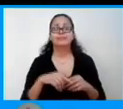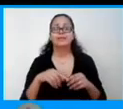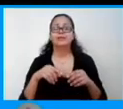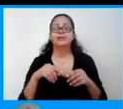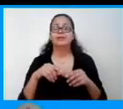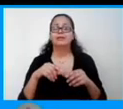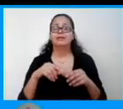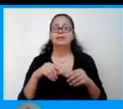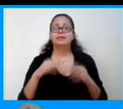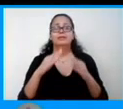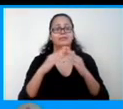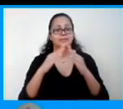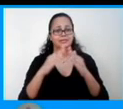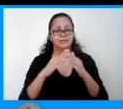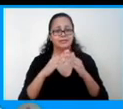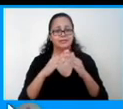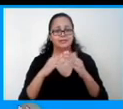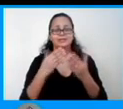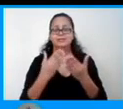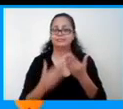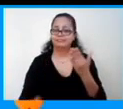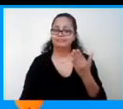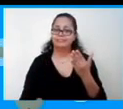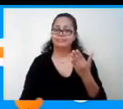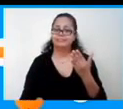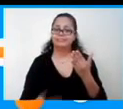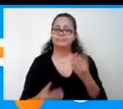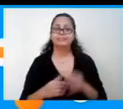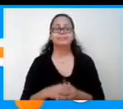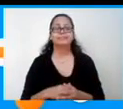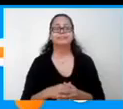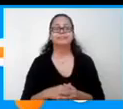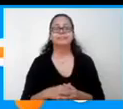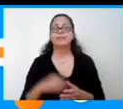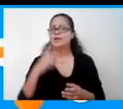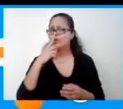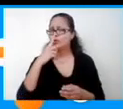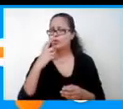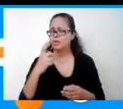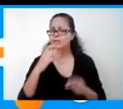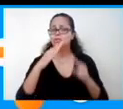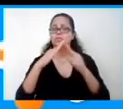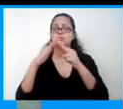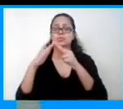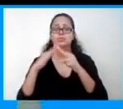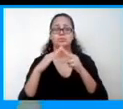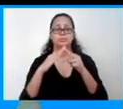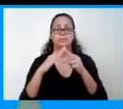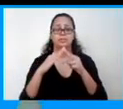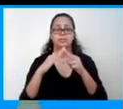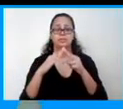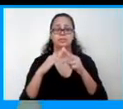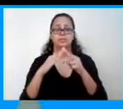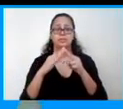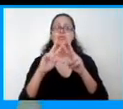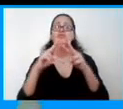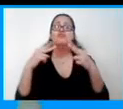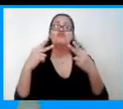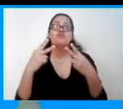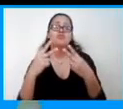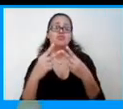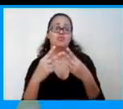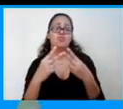perdidos nas enchentes, certo? O lixo urbano. O lixo urbano ele tem um grande volume de lixo